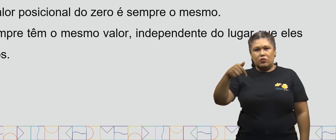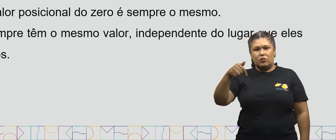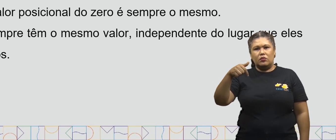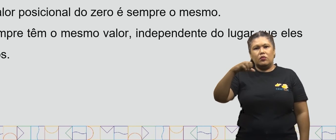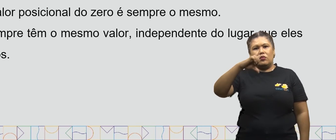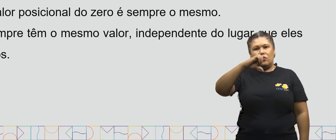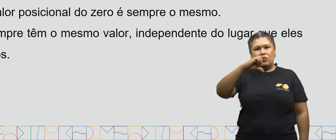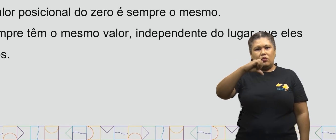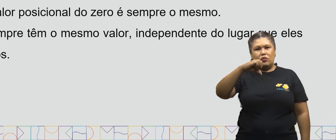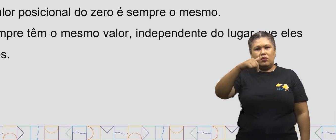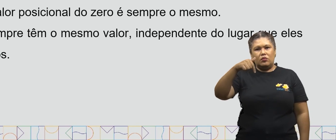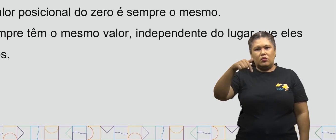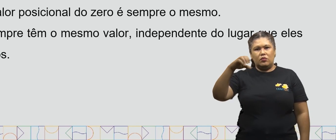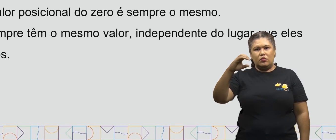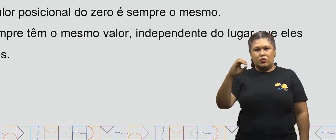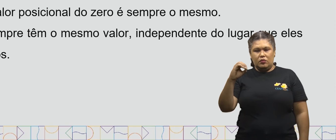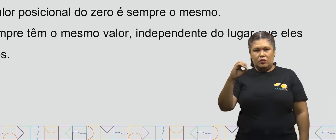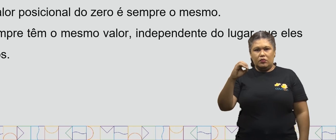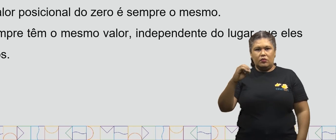907 e